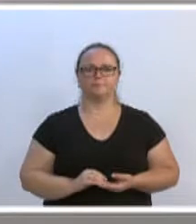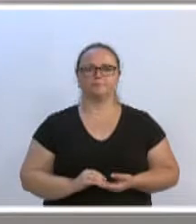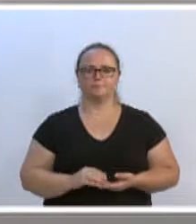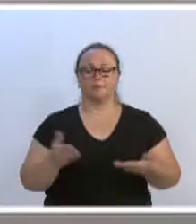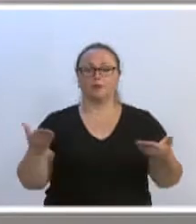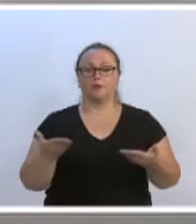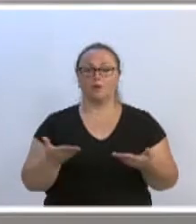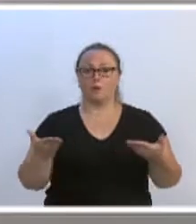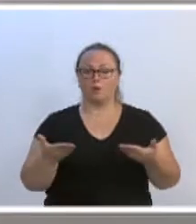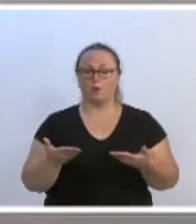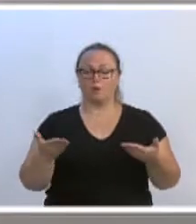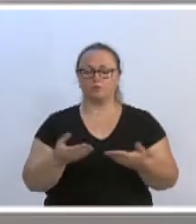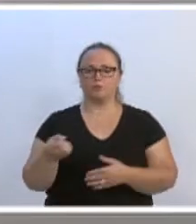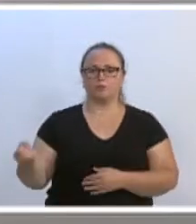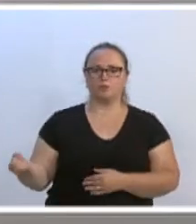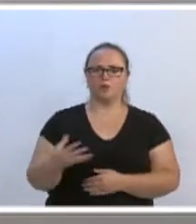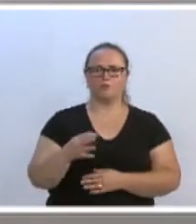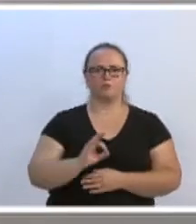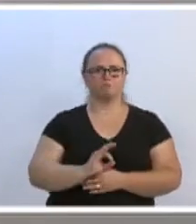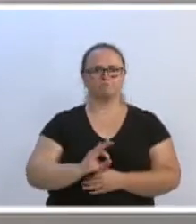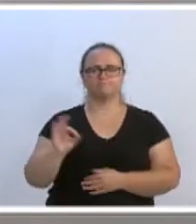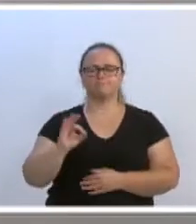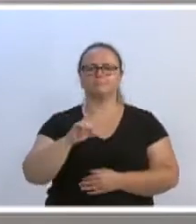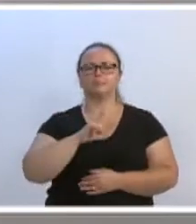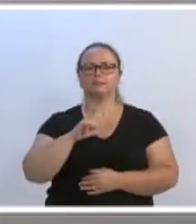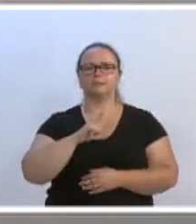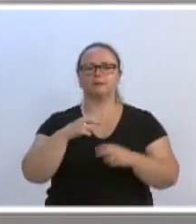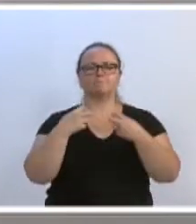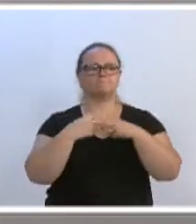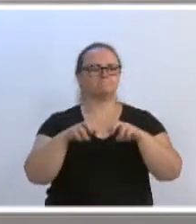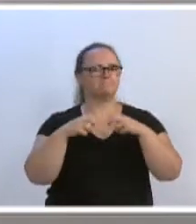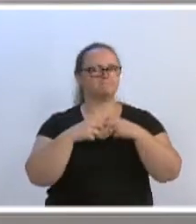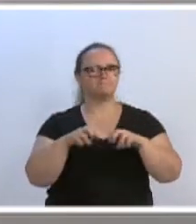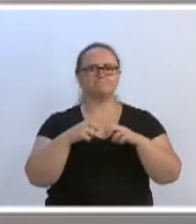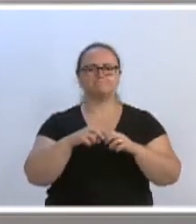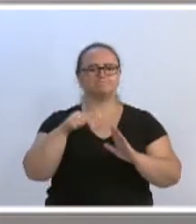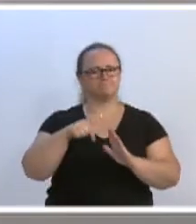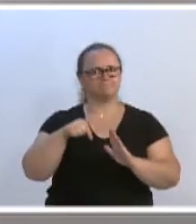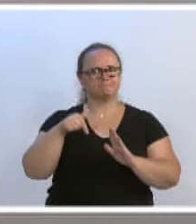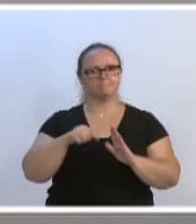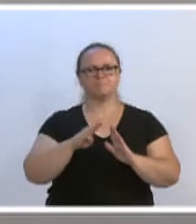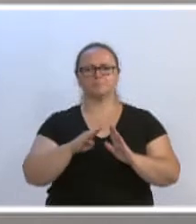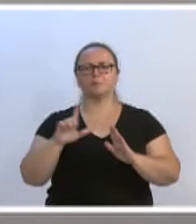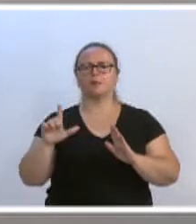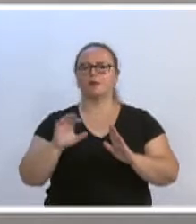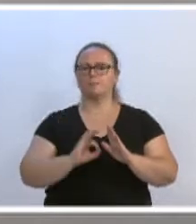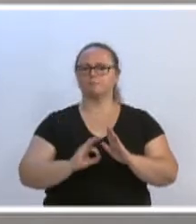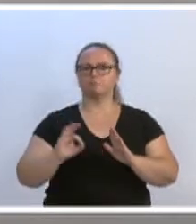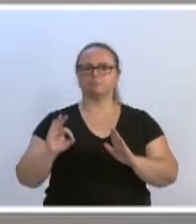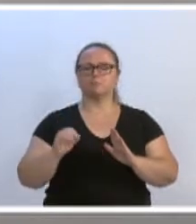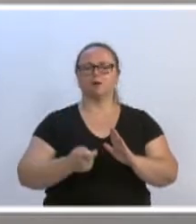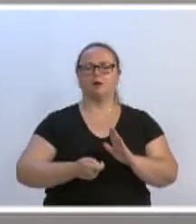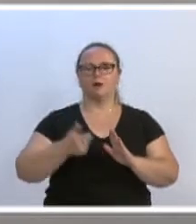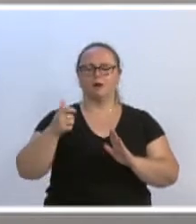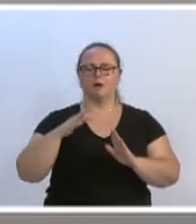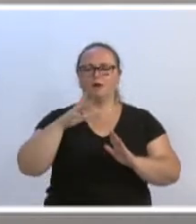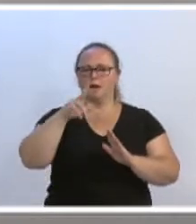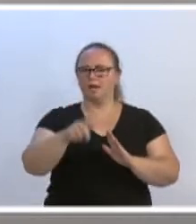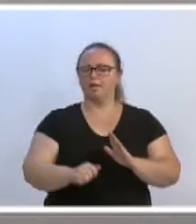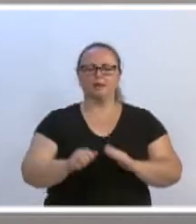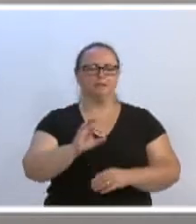novas do estado de santa catarina e logo teremos a frota mais nova